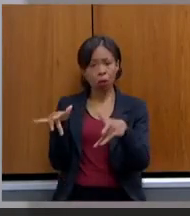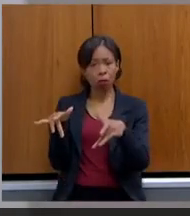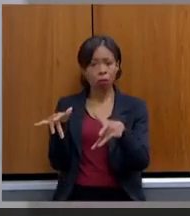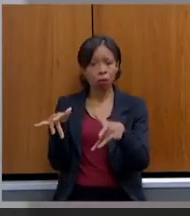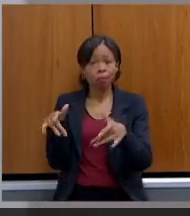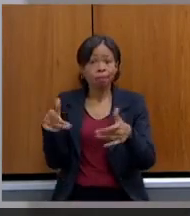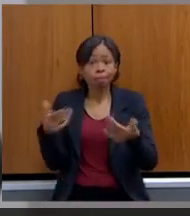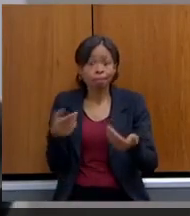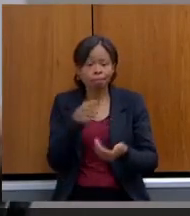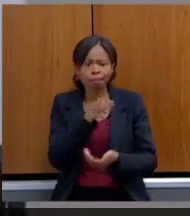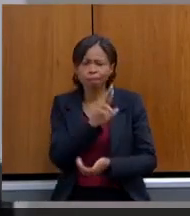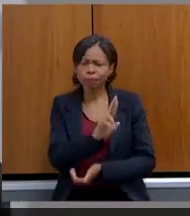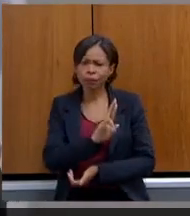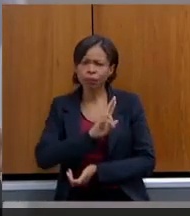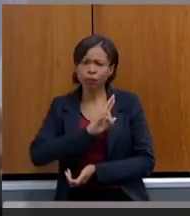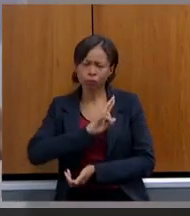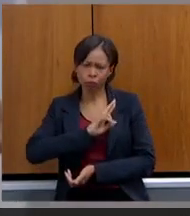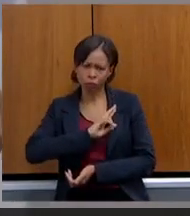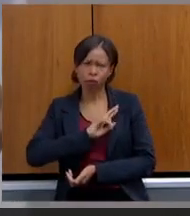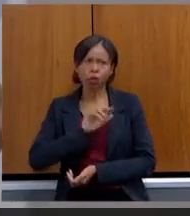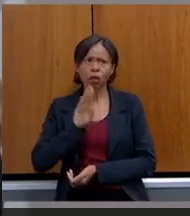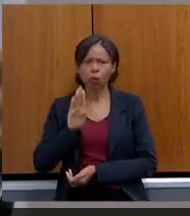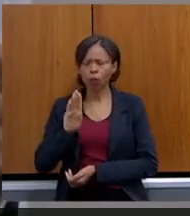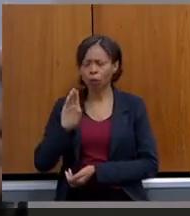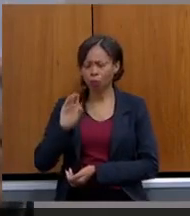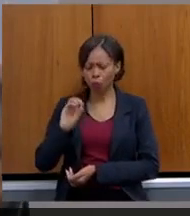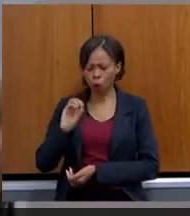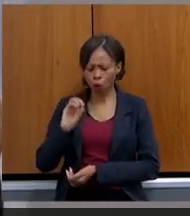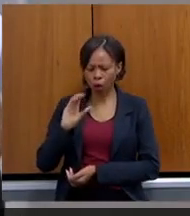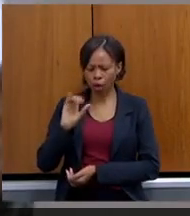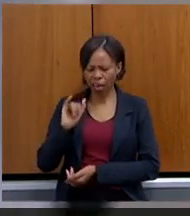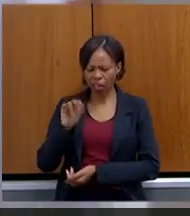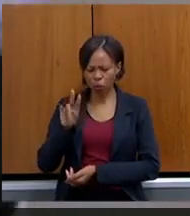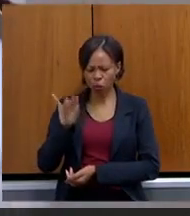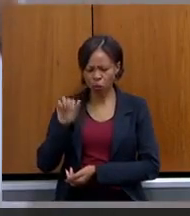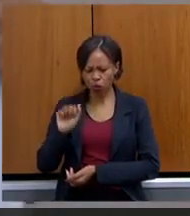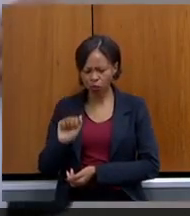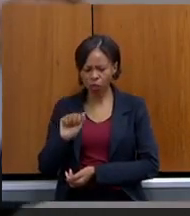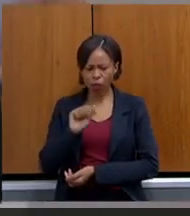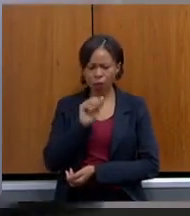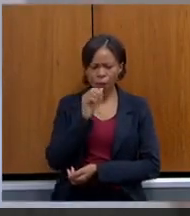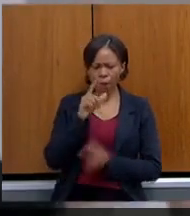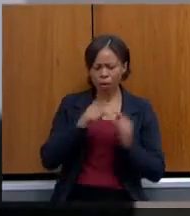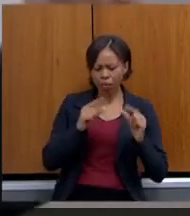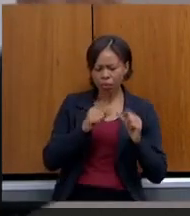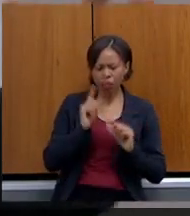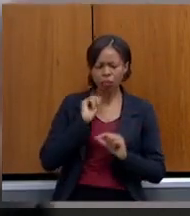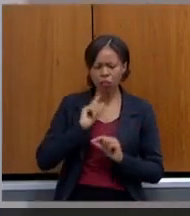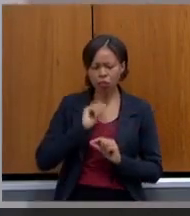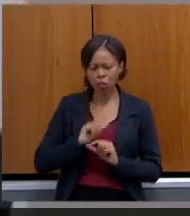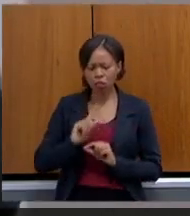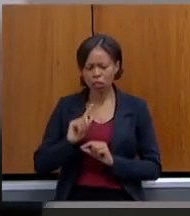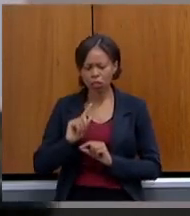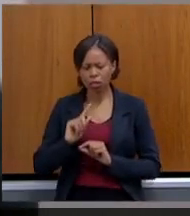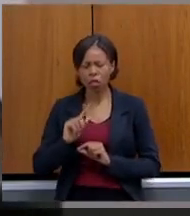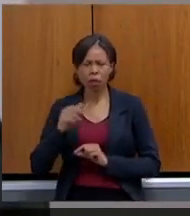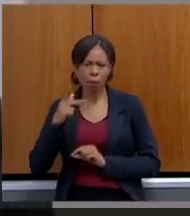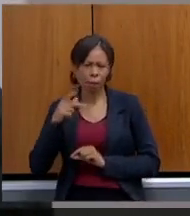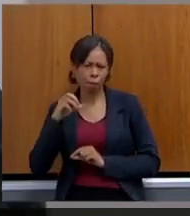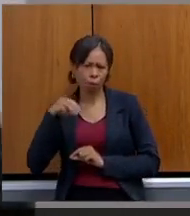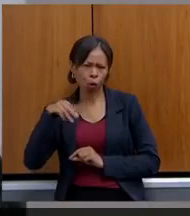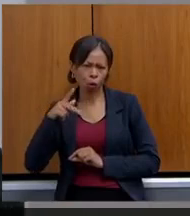e a senhora me respondeu que Bocaiuva Brasília de Minas Janaúba e Pompeu já está com